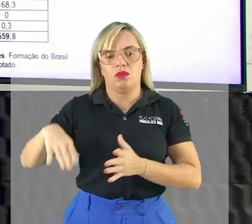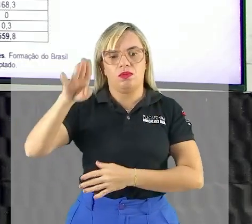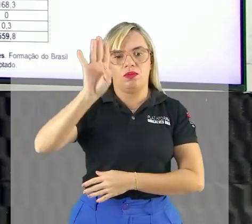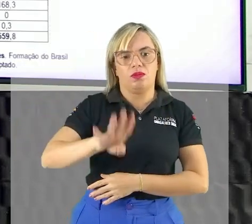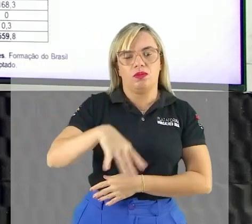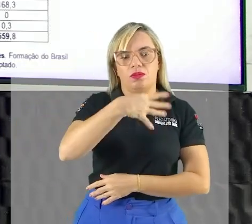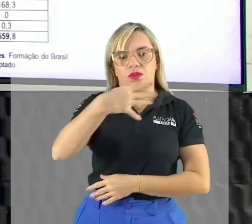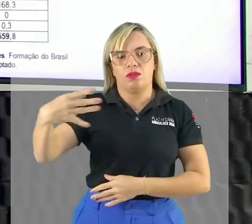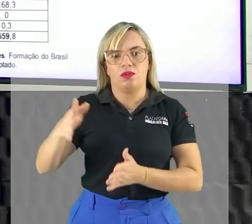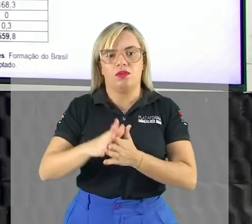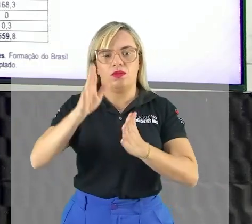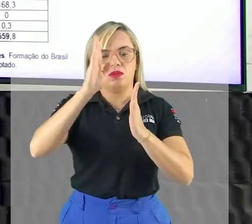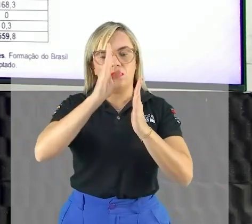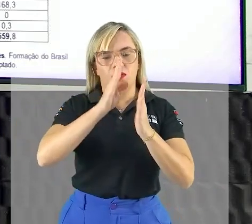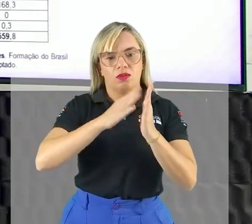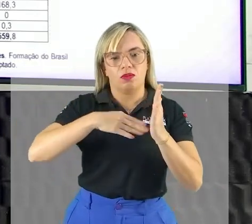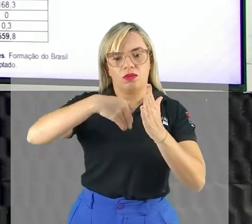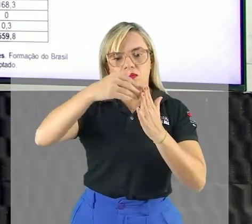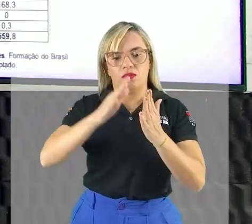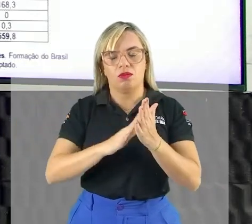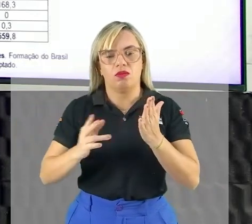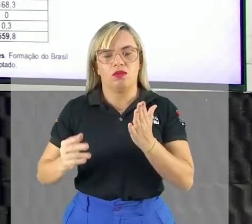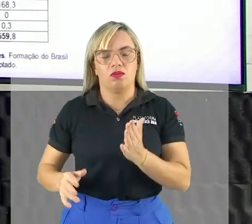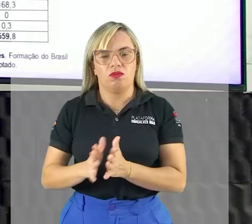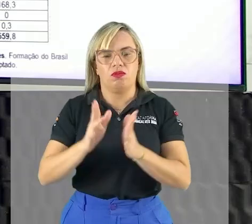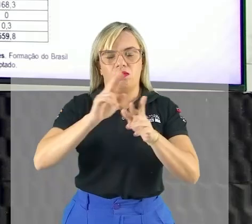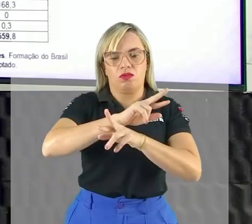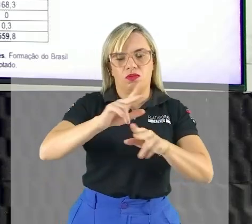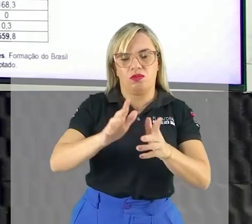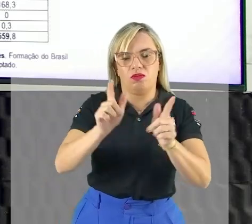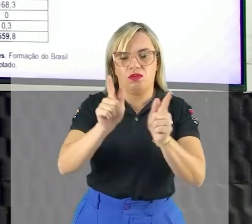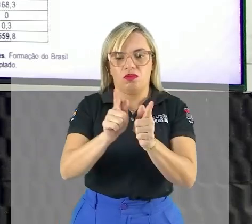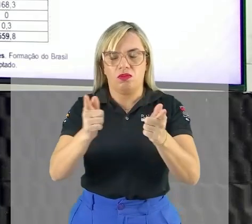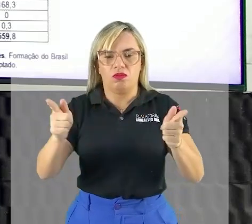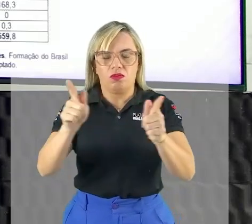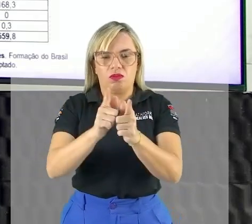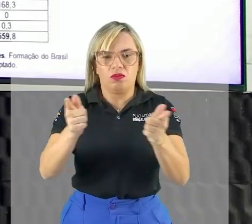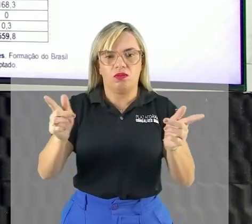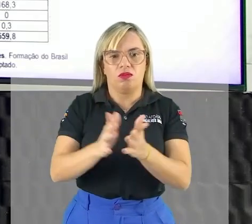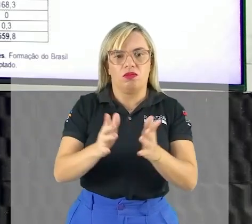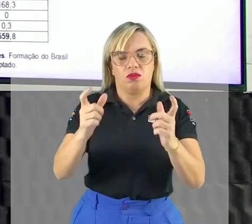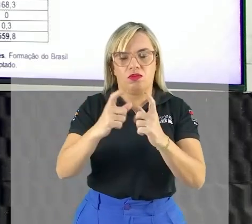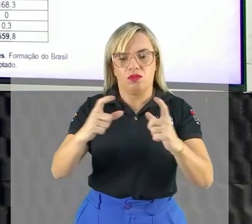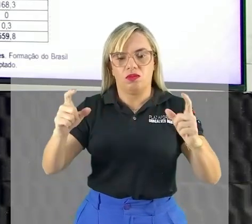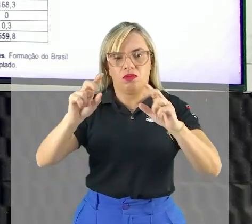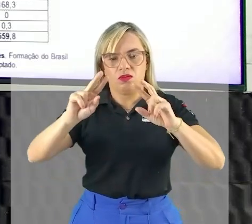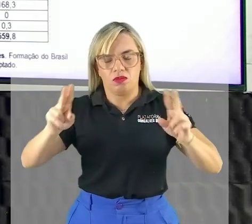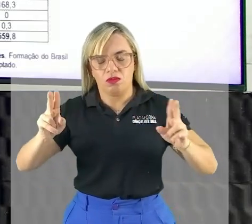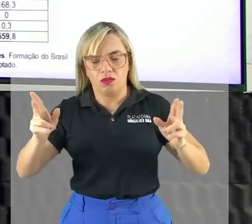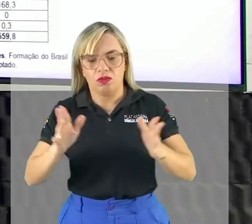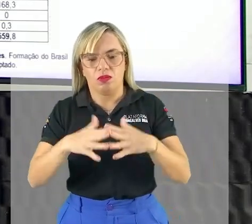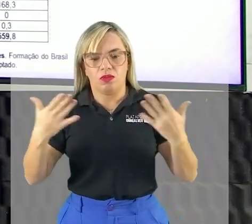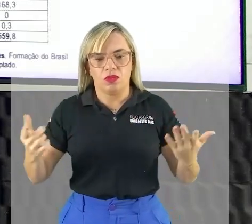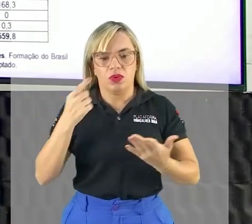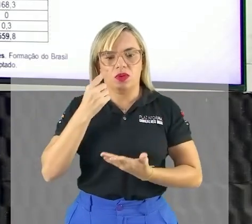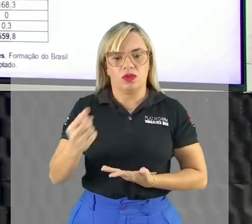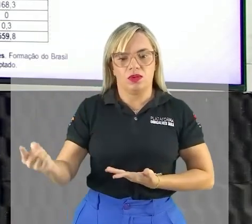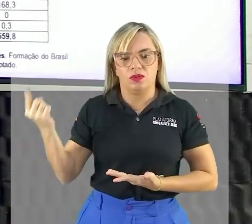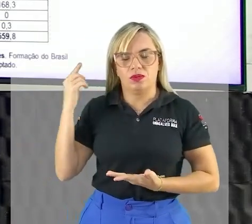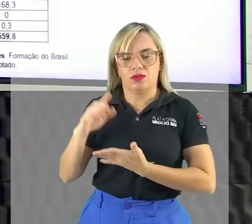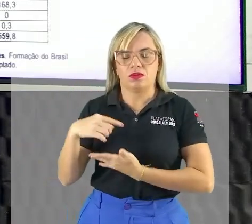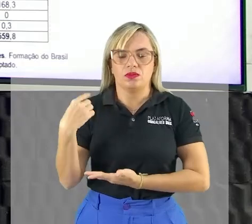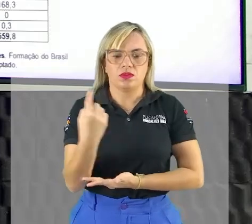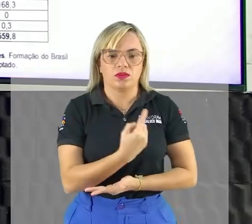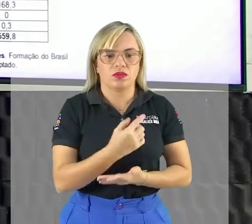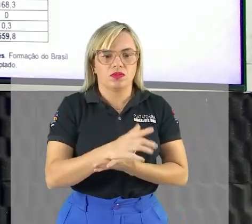né pinturas etc né Eh músicas né pedaços de música de letra de música e nesse caso Aqui nós